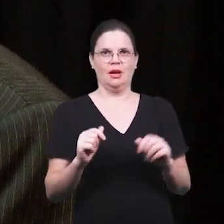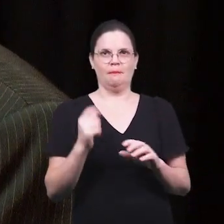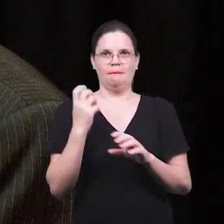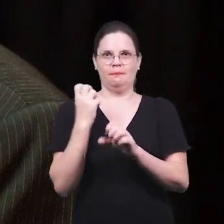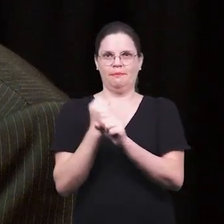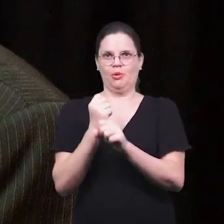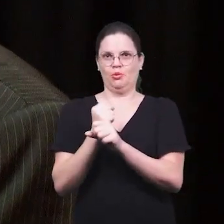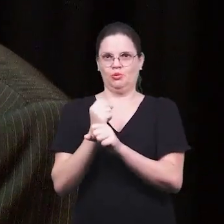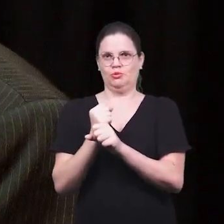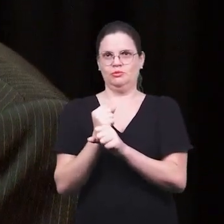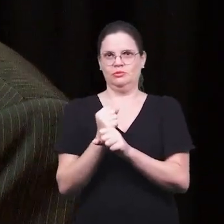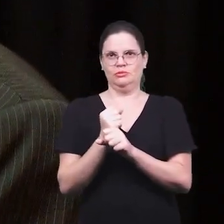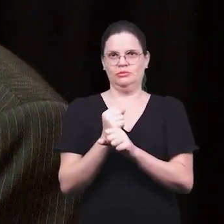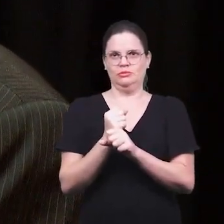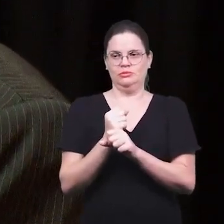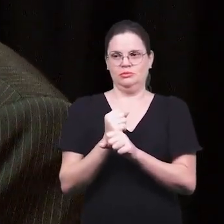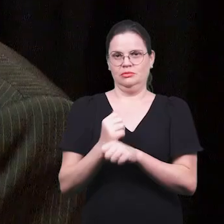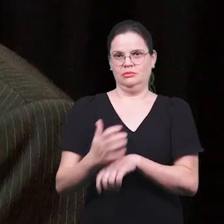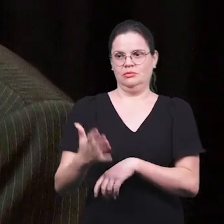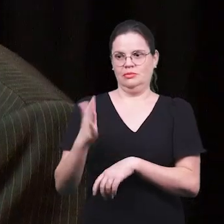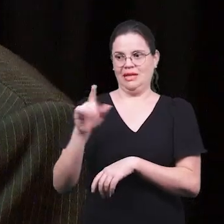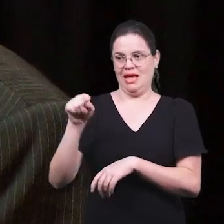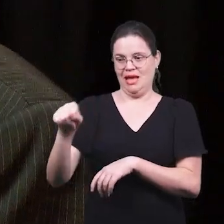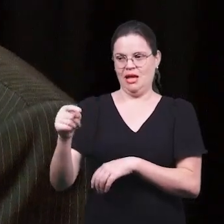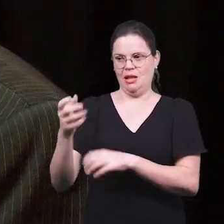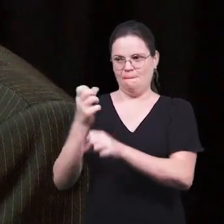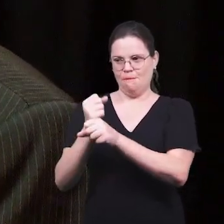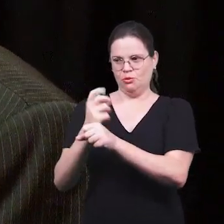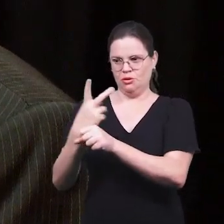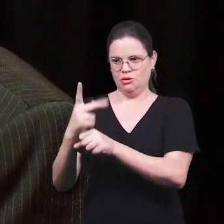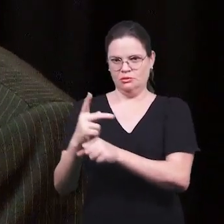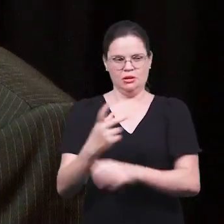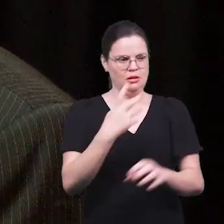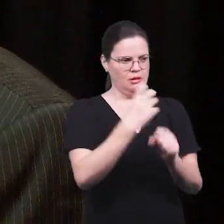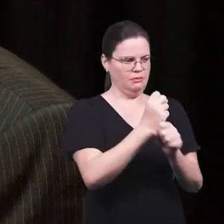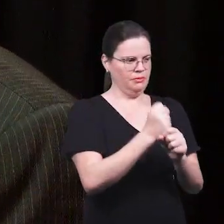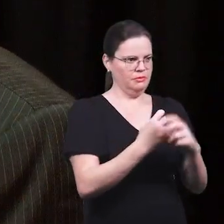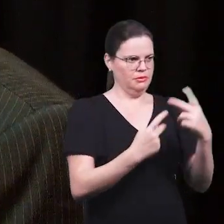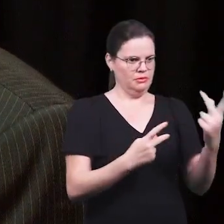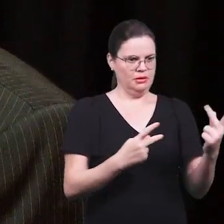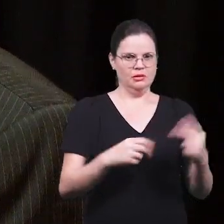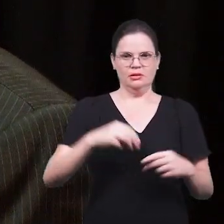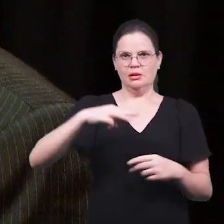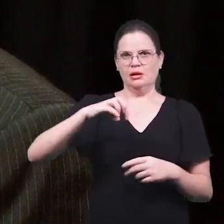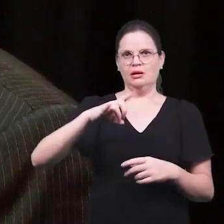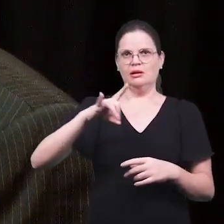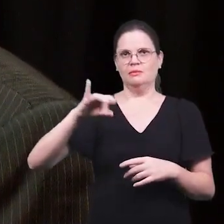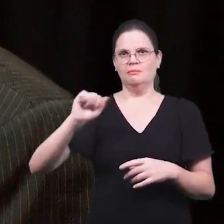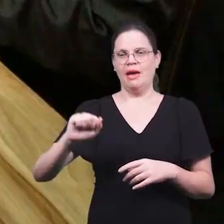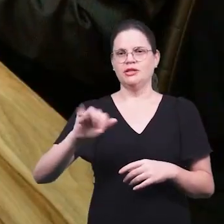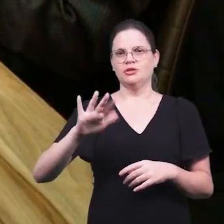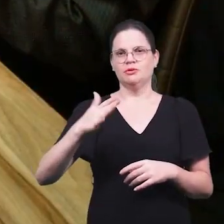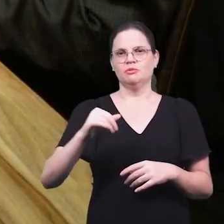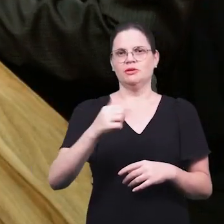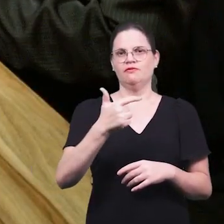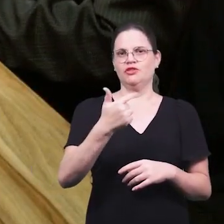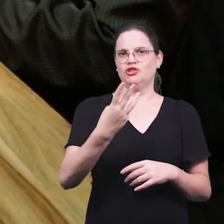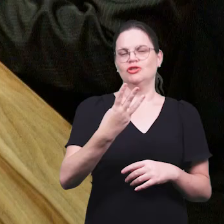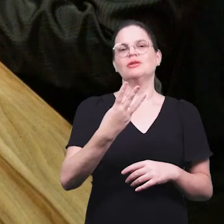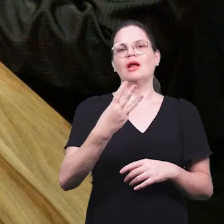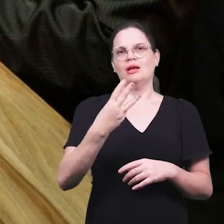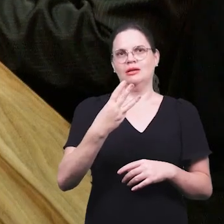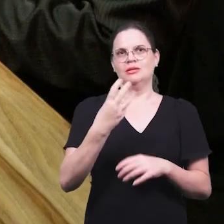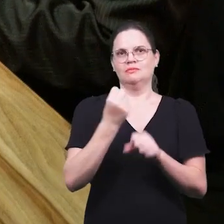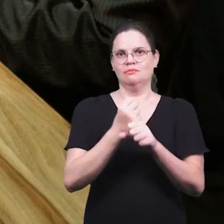a pontuação dada por um e a pontuação dada por outro. A média da diferença de pontos era 23